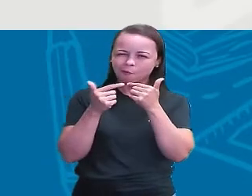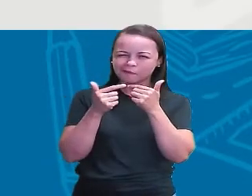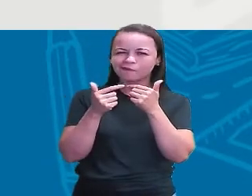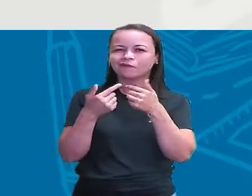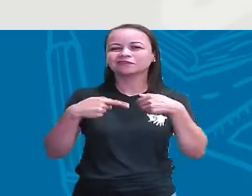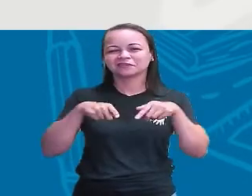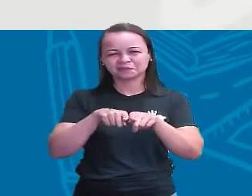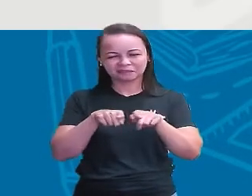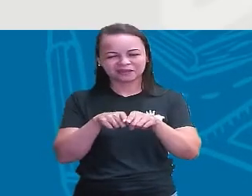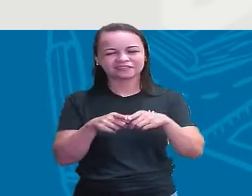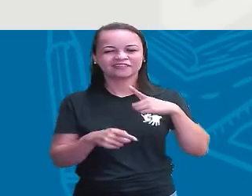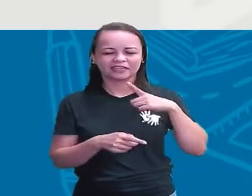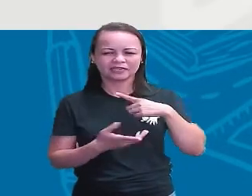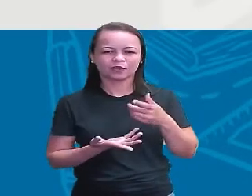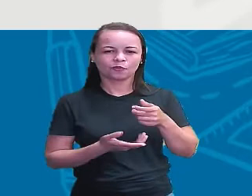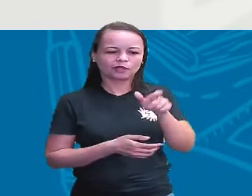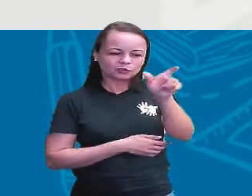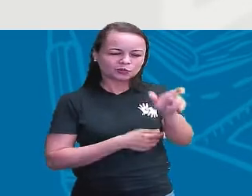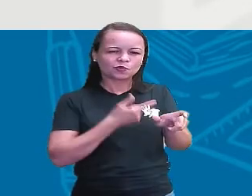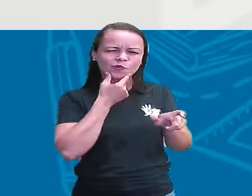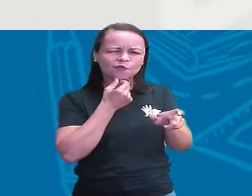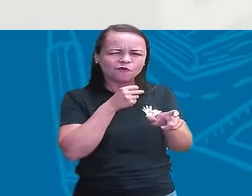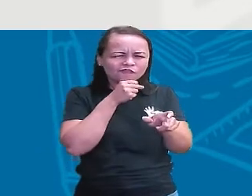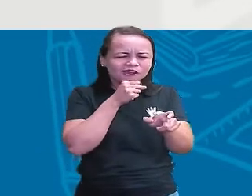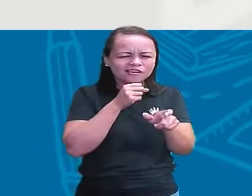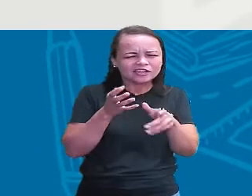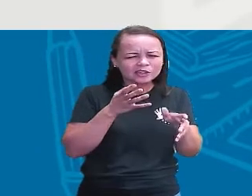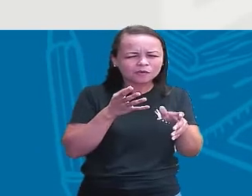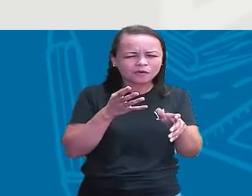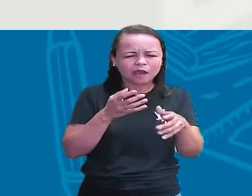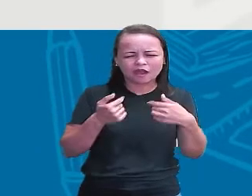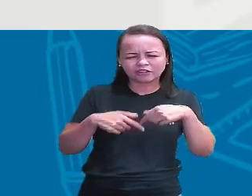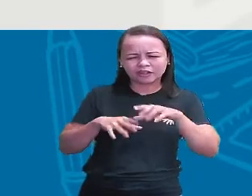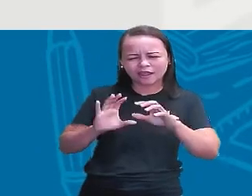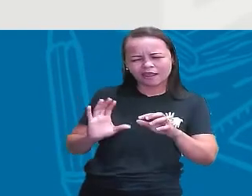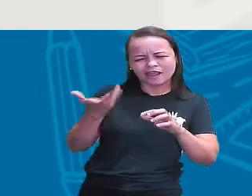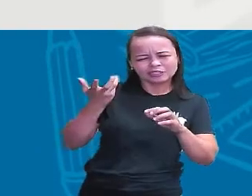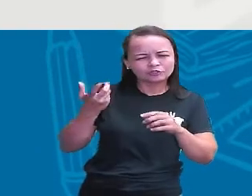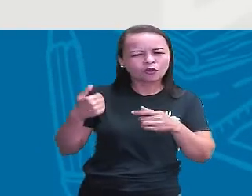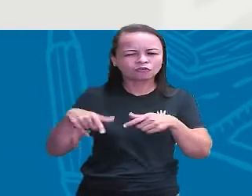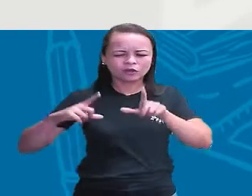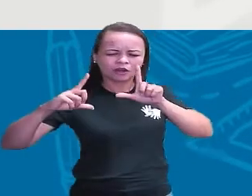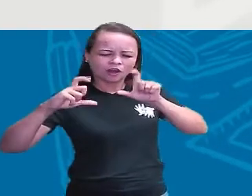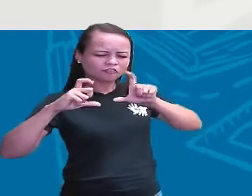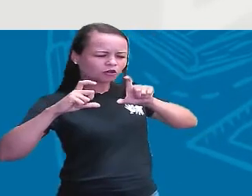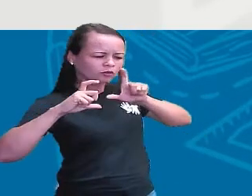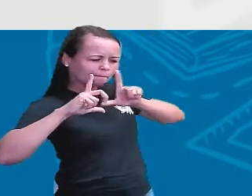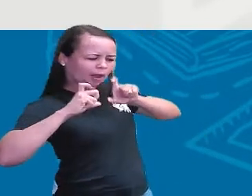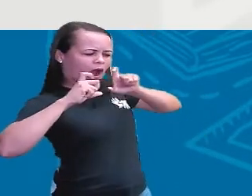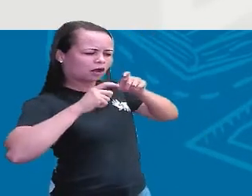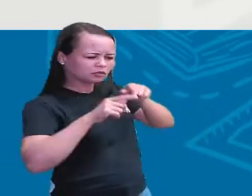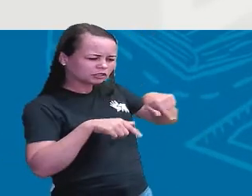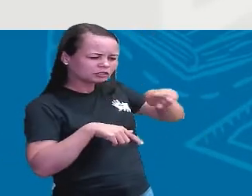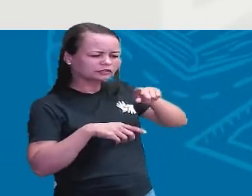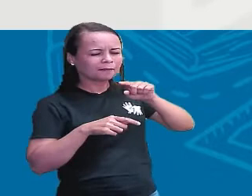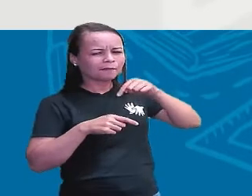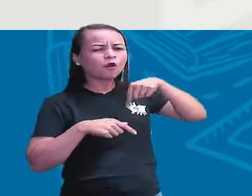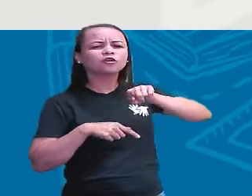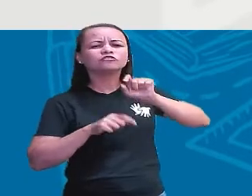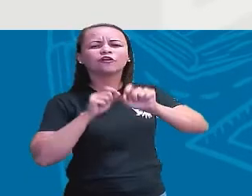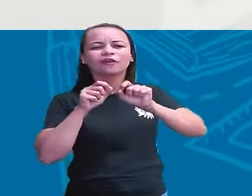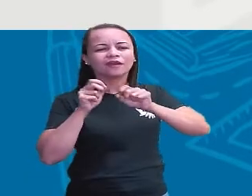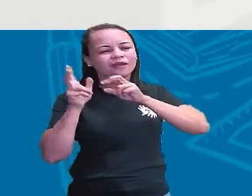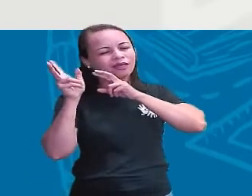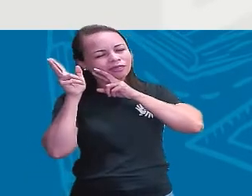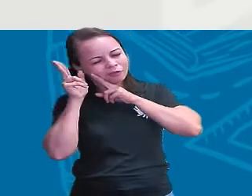senhorzinho, ó, ele só observando aquilo tudo, vem cá que eu resolvo então. Foi, ele mesmo tirou a foto, depois foi dormir. Ou seja, só